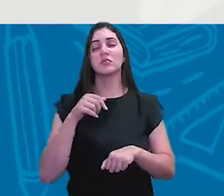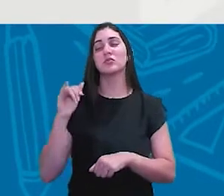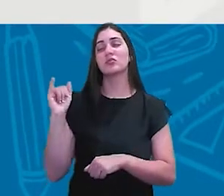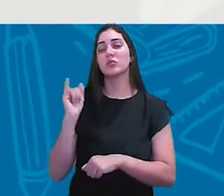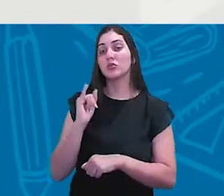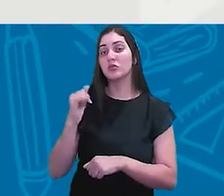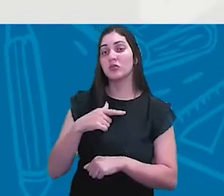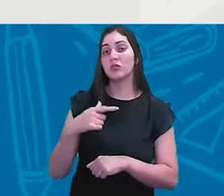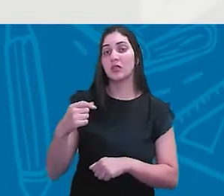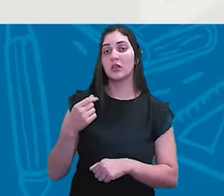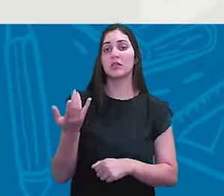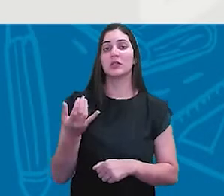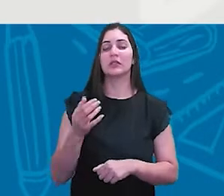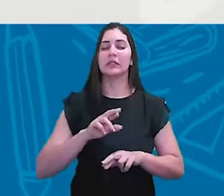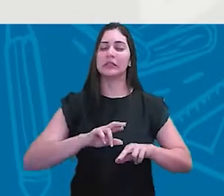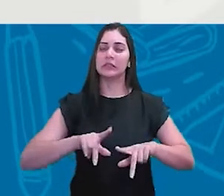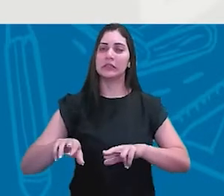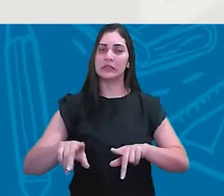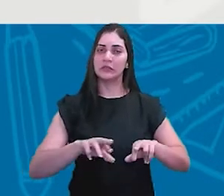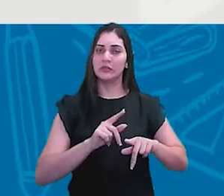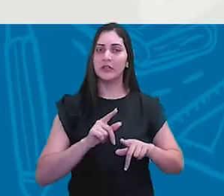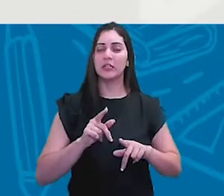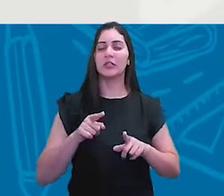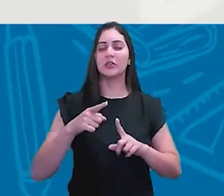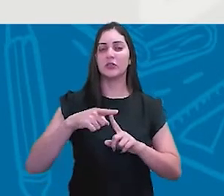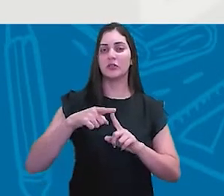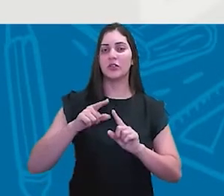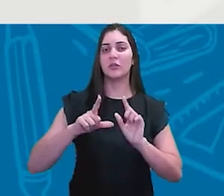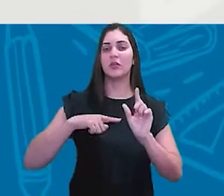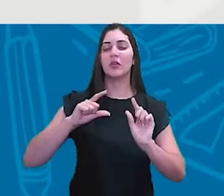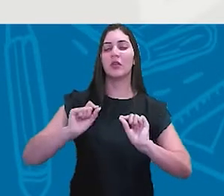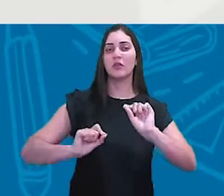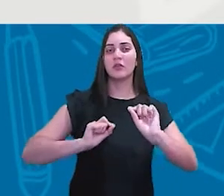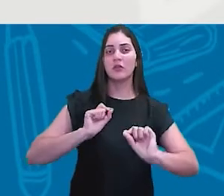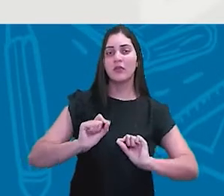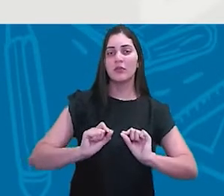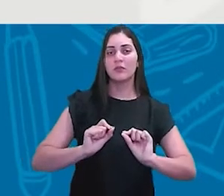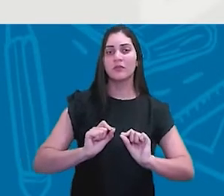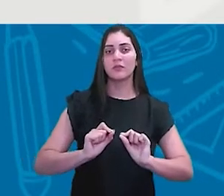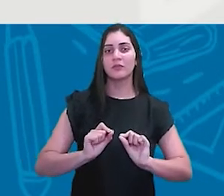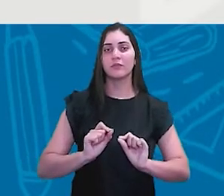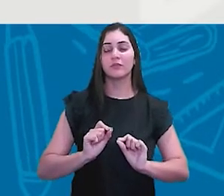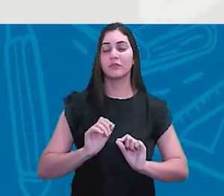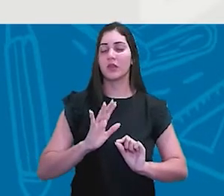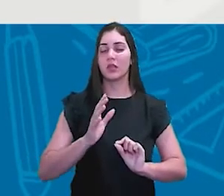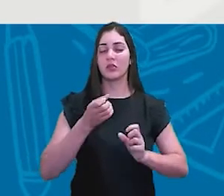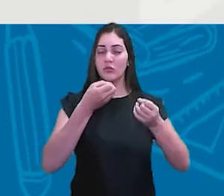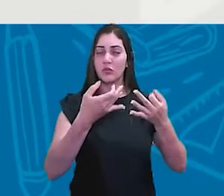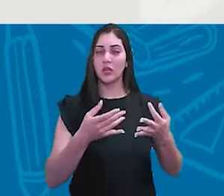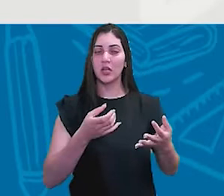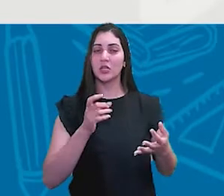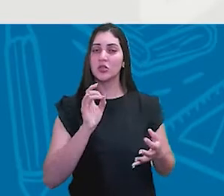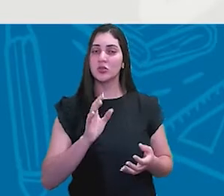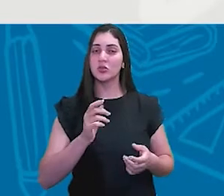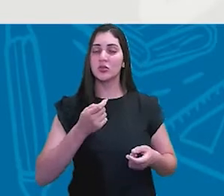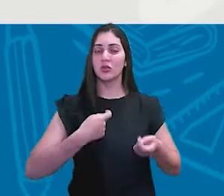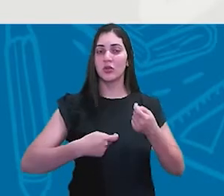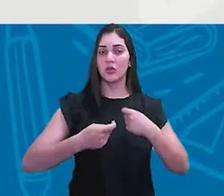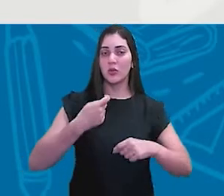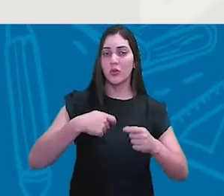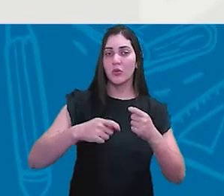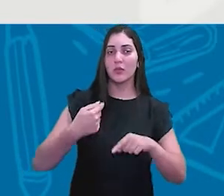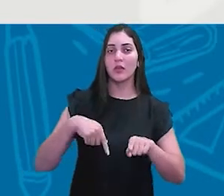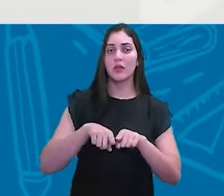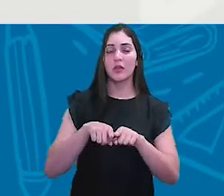Então, diferentemente dos organismos, né, que eles tendem a falar não só de economia, mas tendem a estabelecer metas,